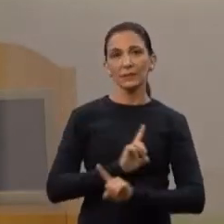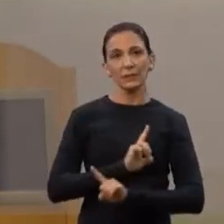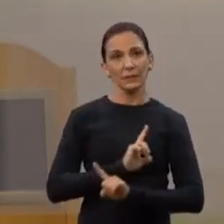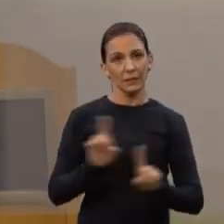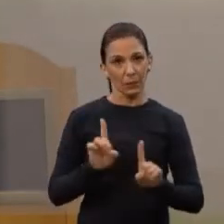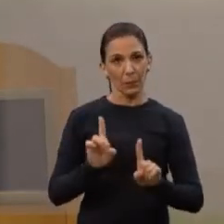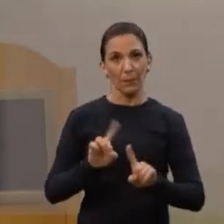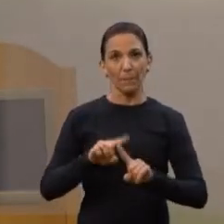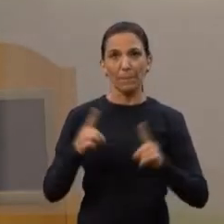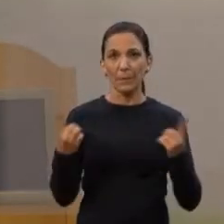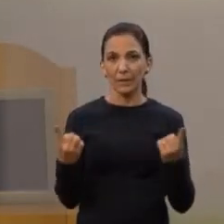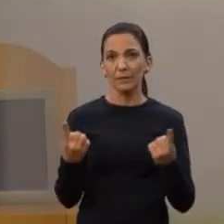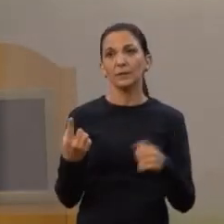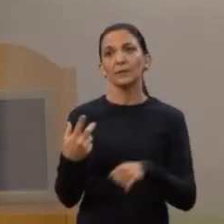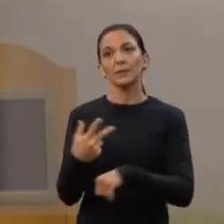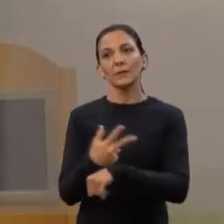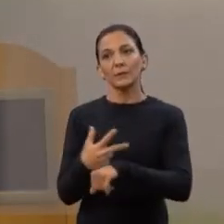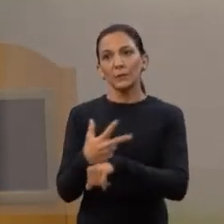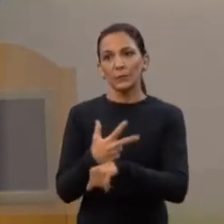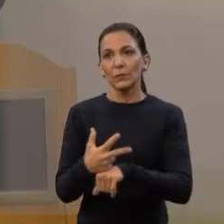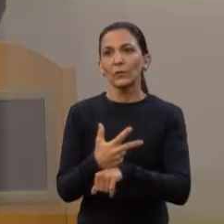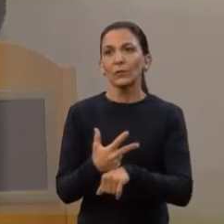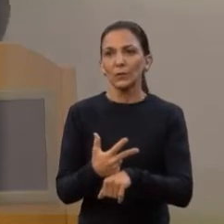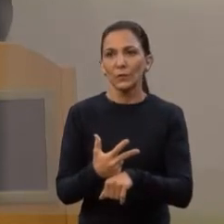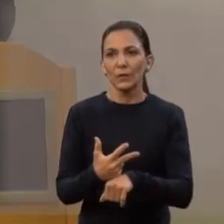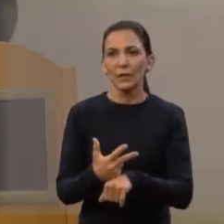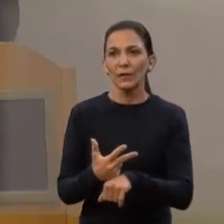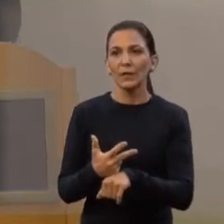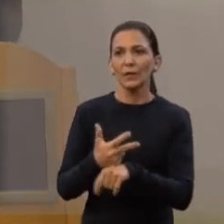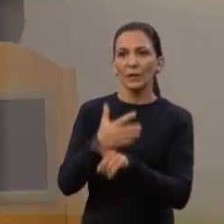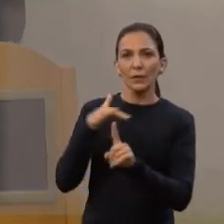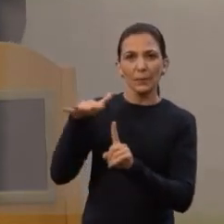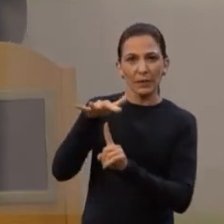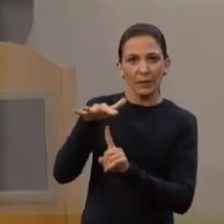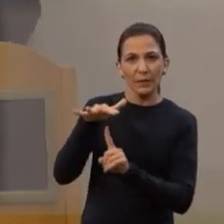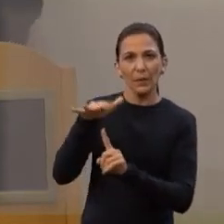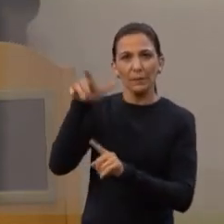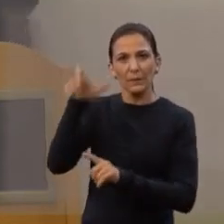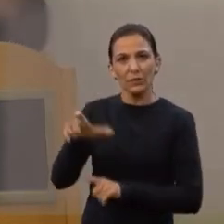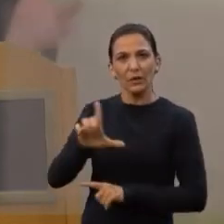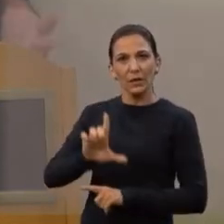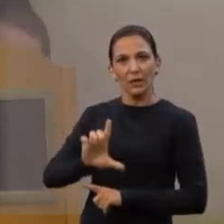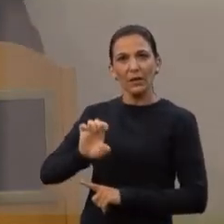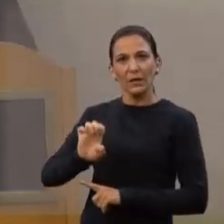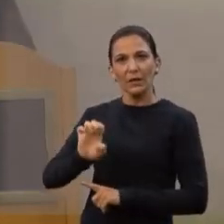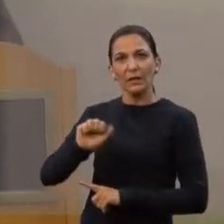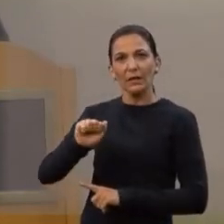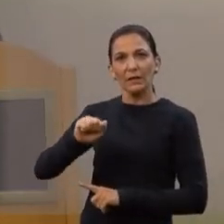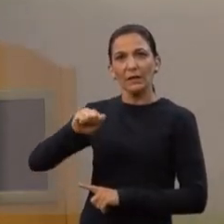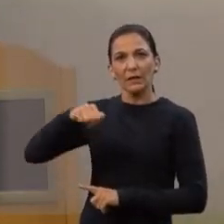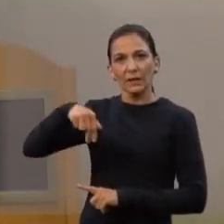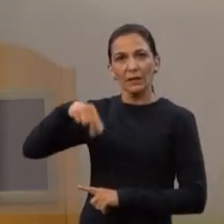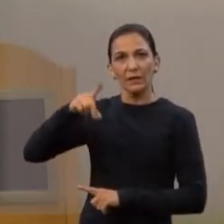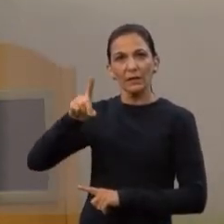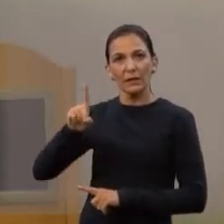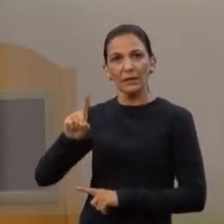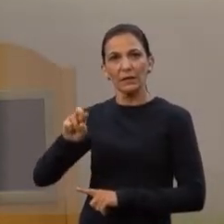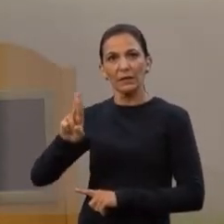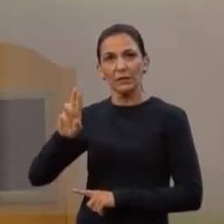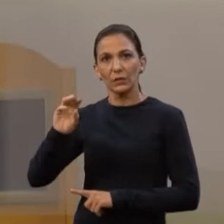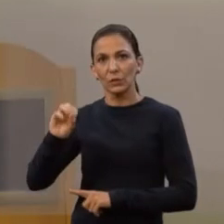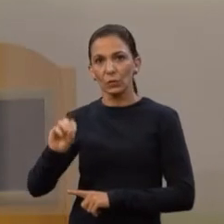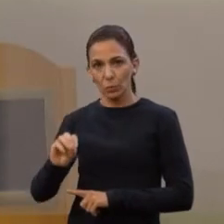o estreante Leandro ambiental ele é pro que em favor daqueles daquela região